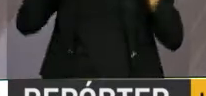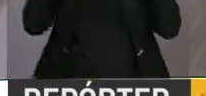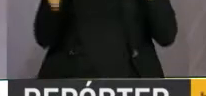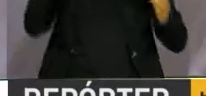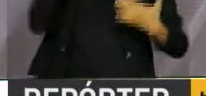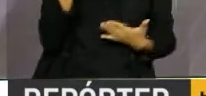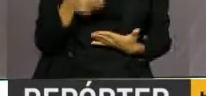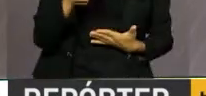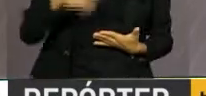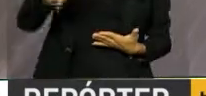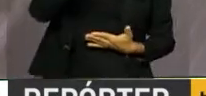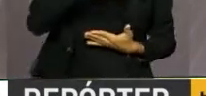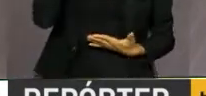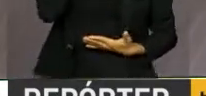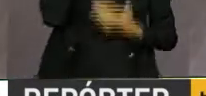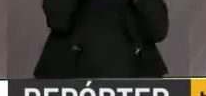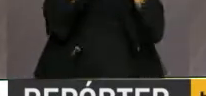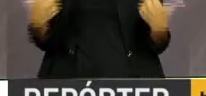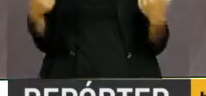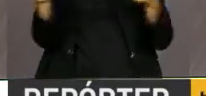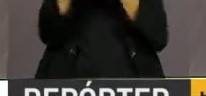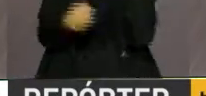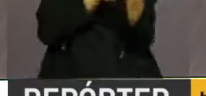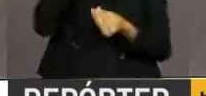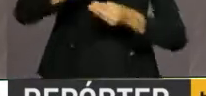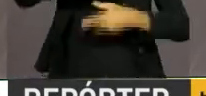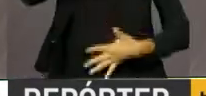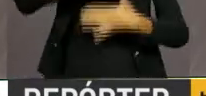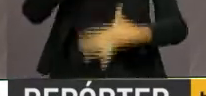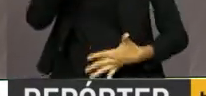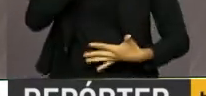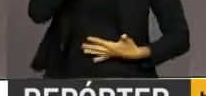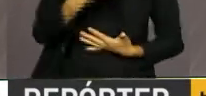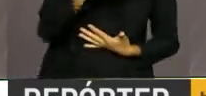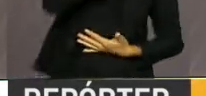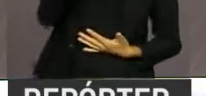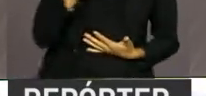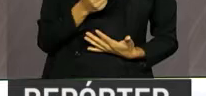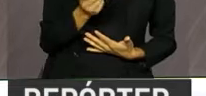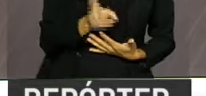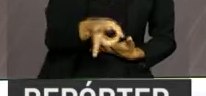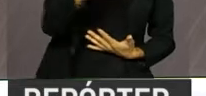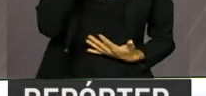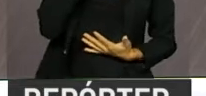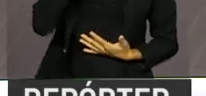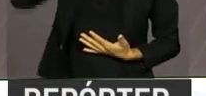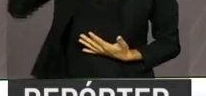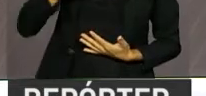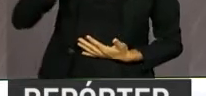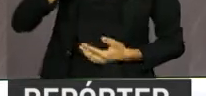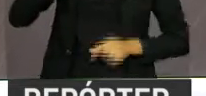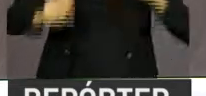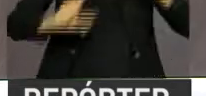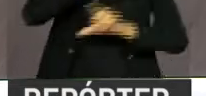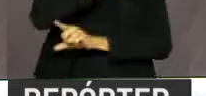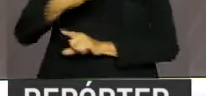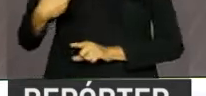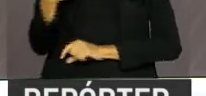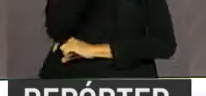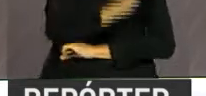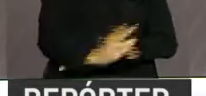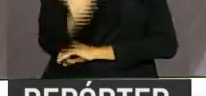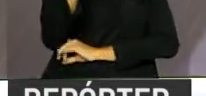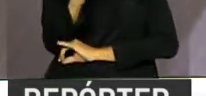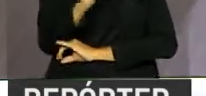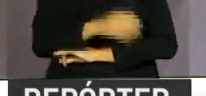repórter nbr companhias novidade também em nossas redes sociais bom dia pra você continue com a gente aqui na nbr a tv do